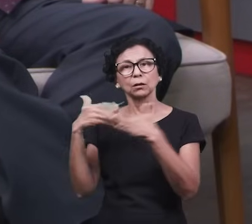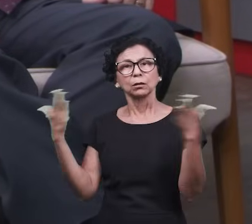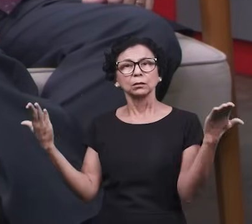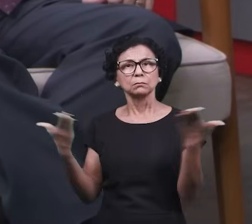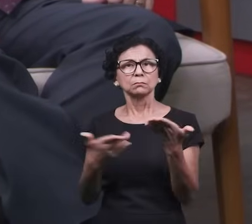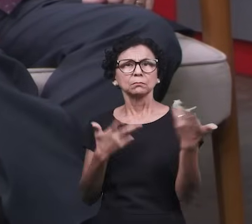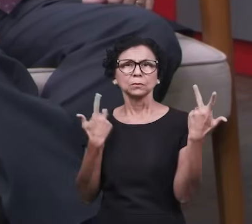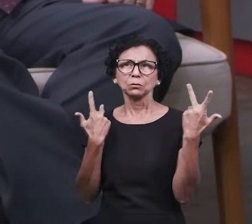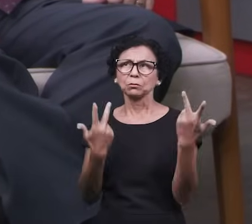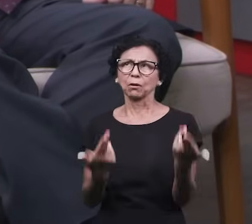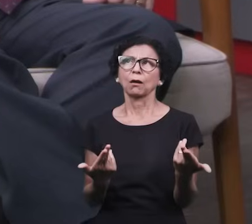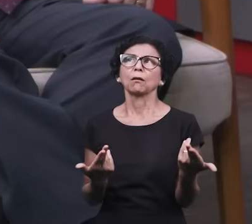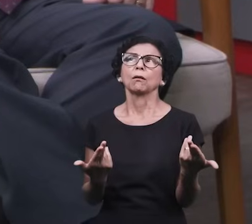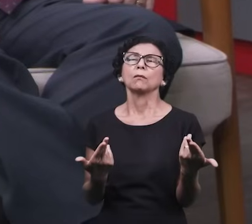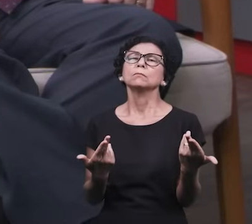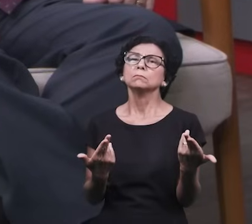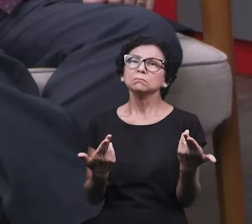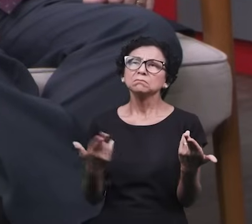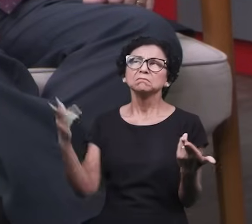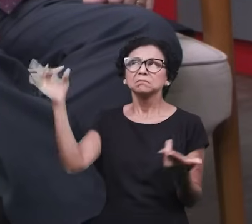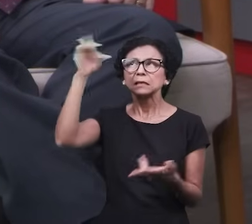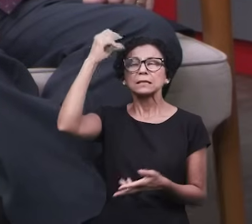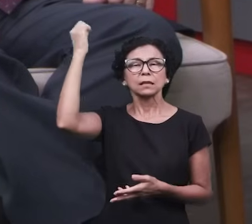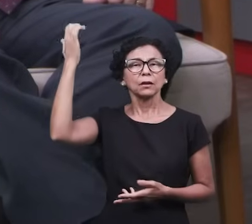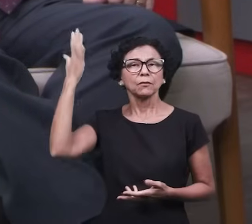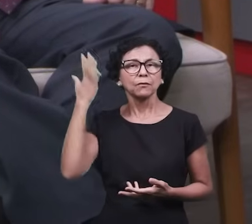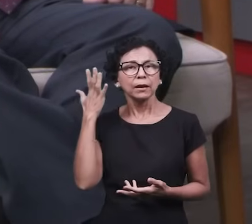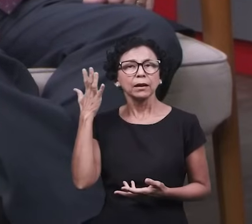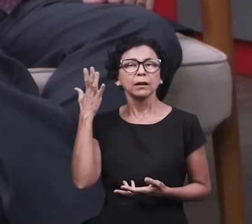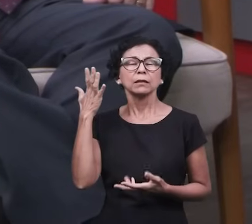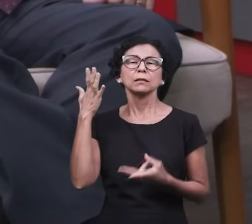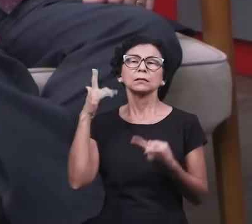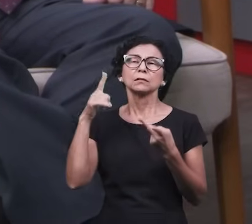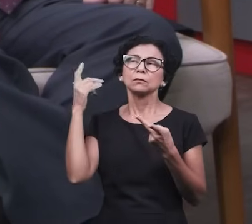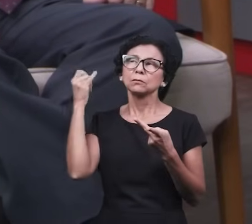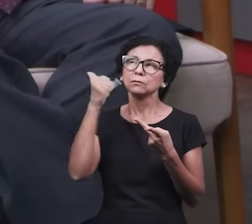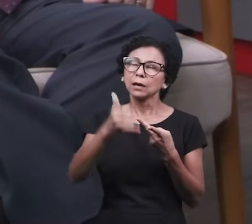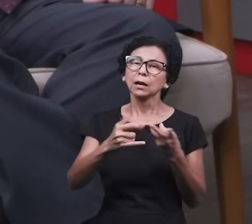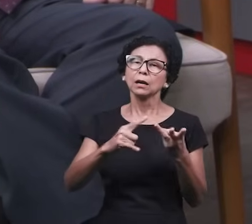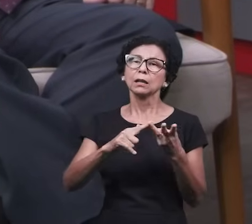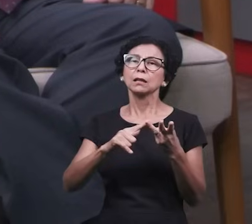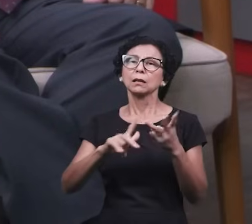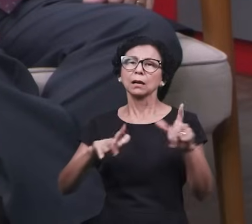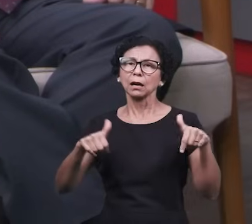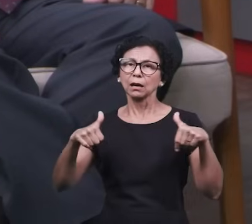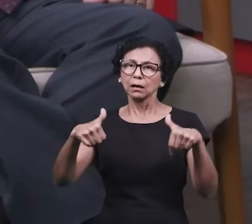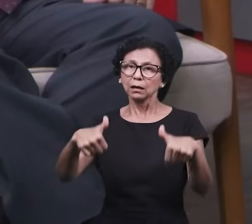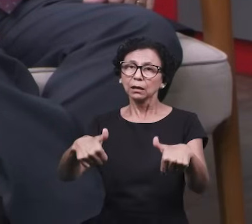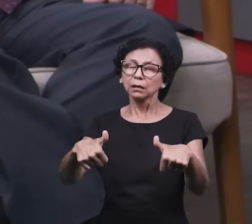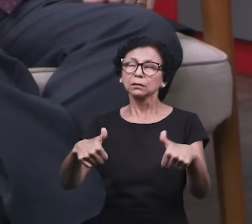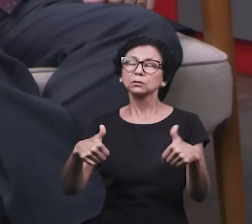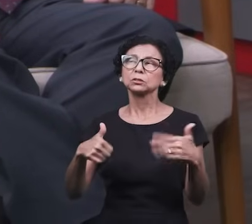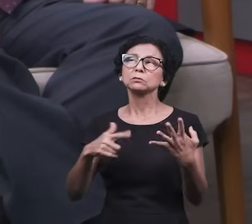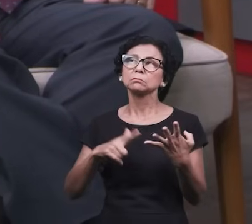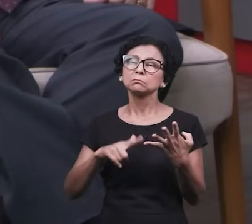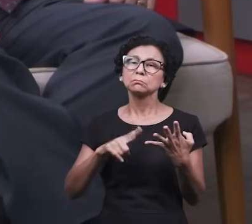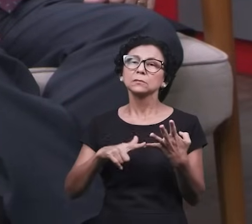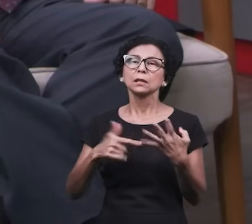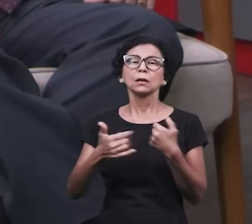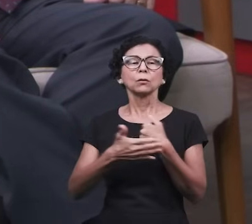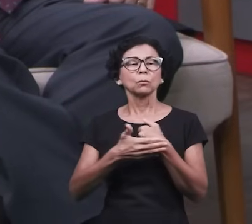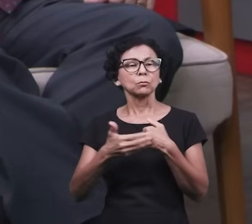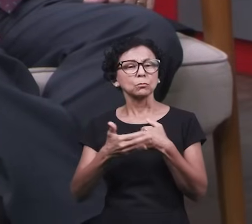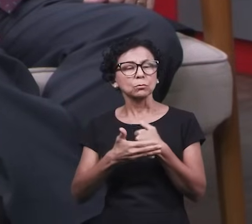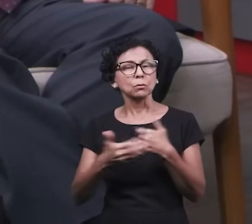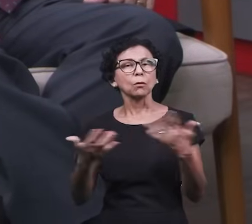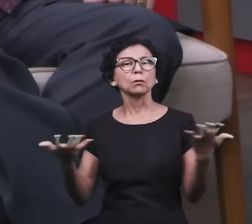mesmo. Ele se revela, ele fala, ele se manifesta, ele tem